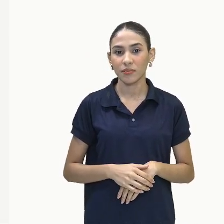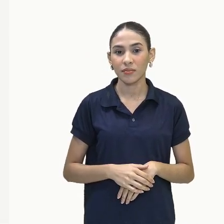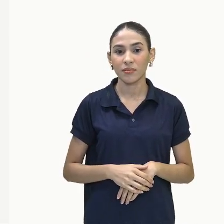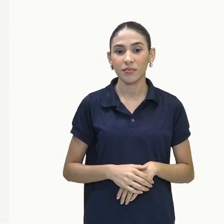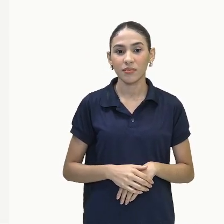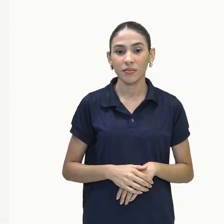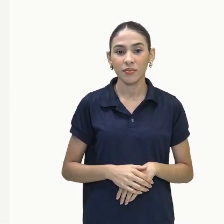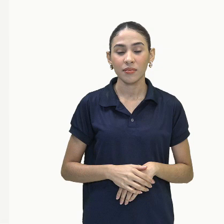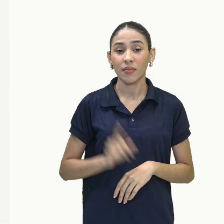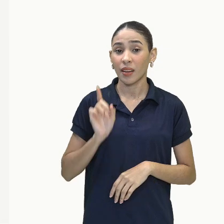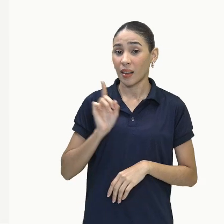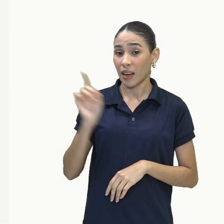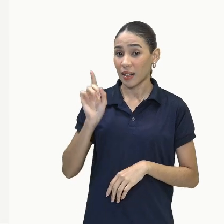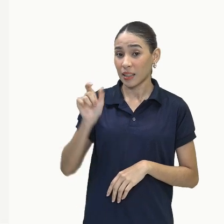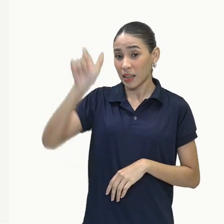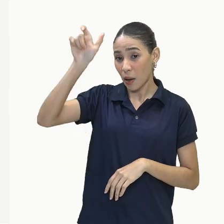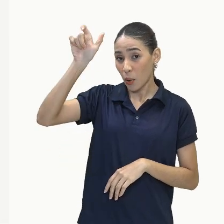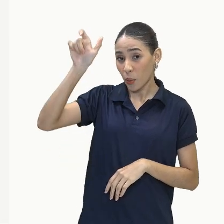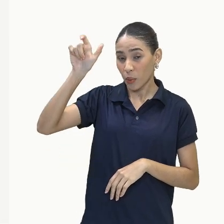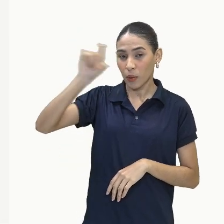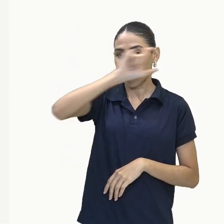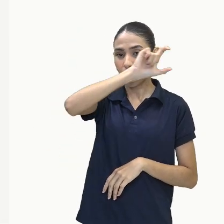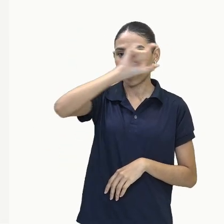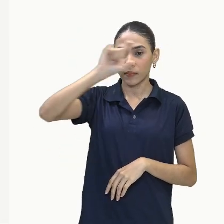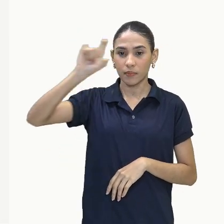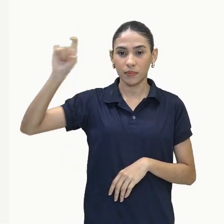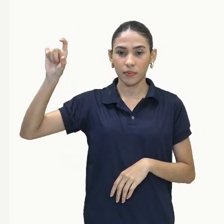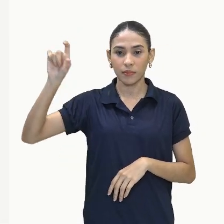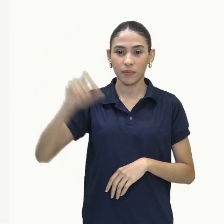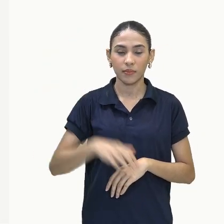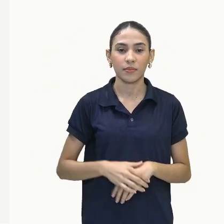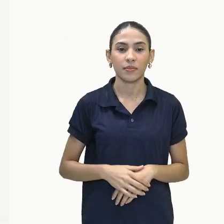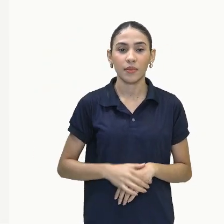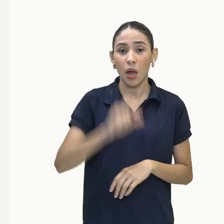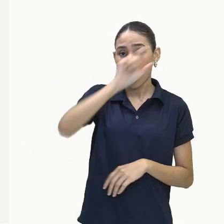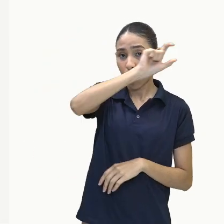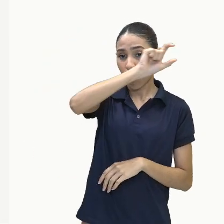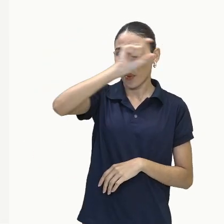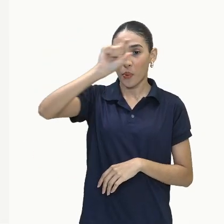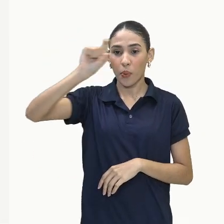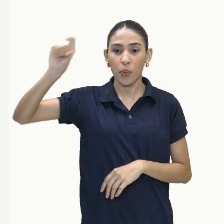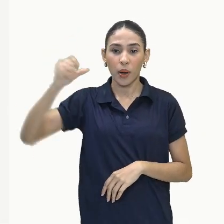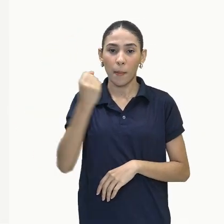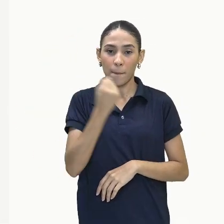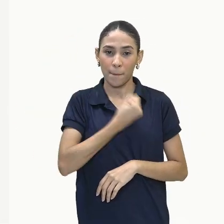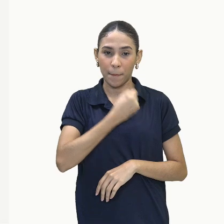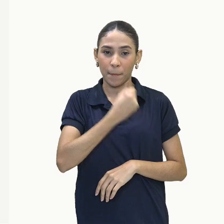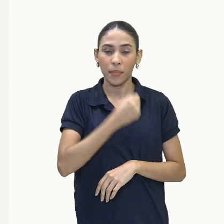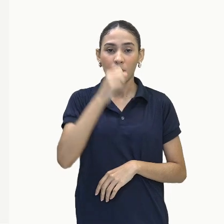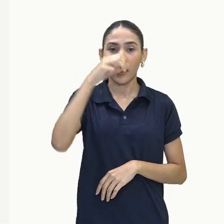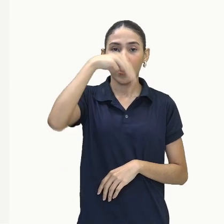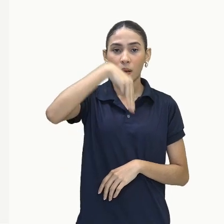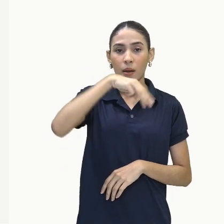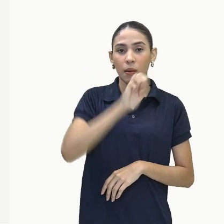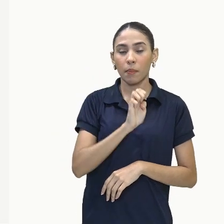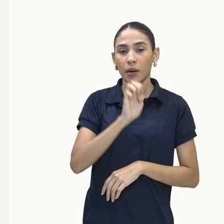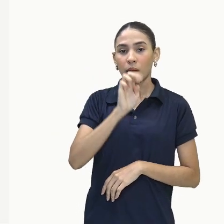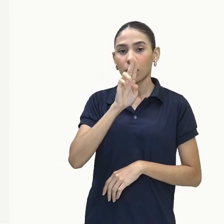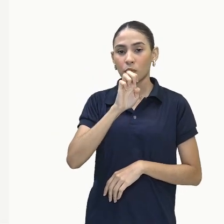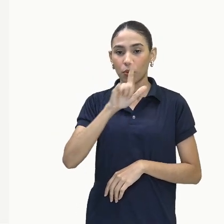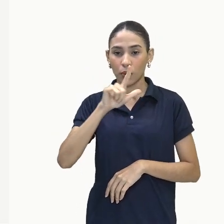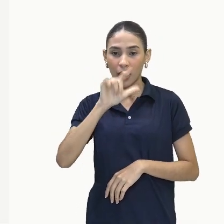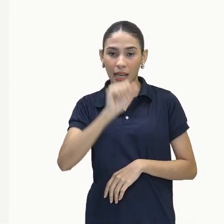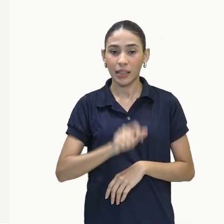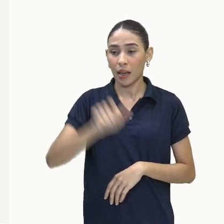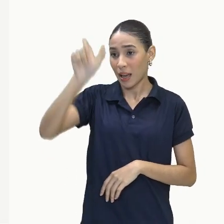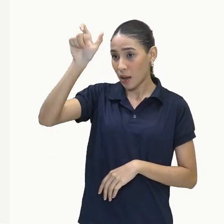aqui na horizontal, aqui, ó, esses valores da horizontal sejam da Manuela e na vertical